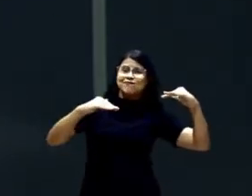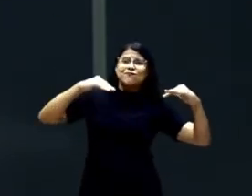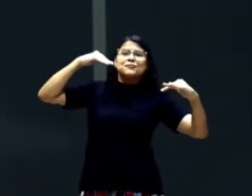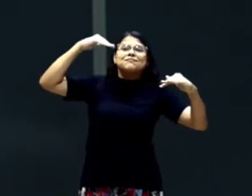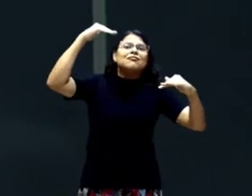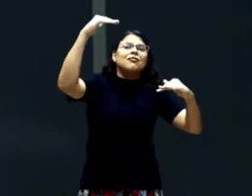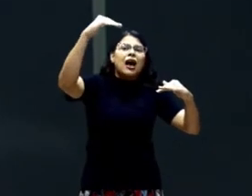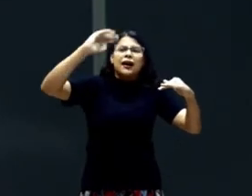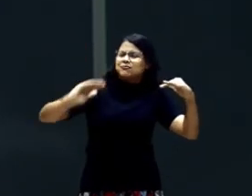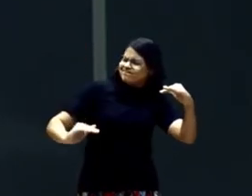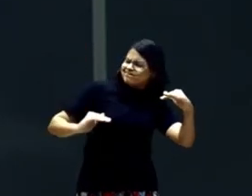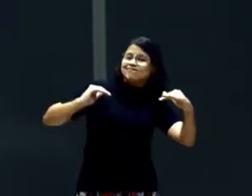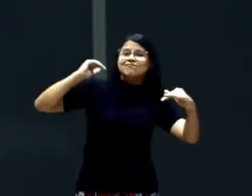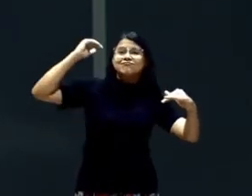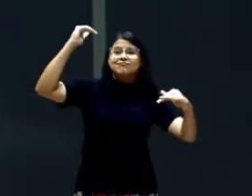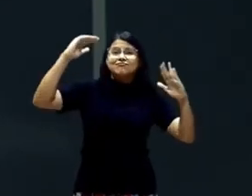Deus tem dado de uma forma